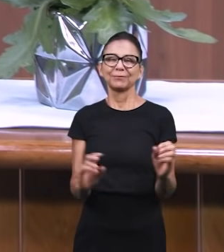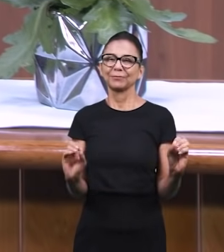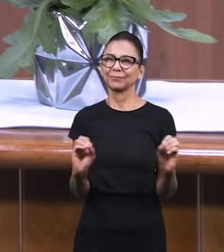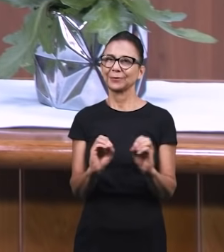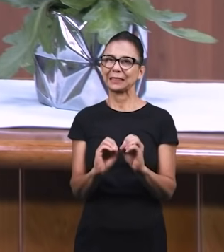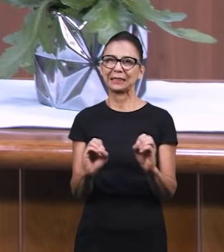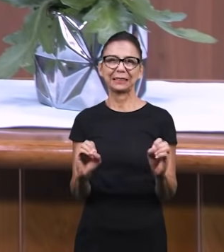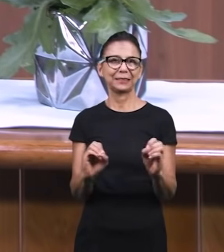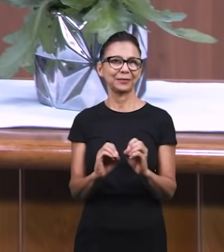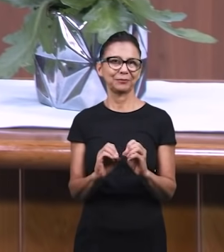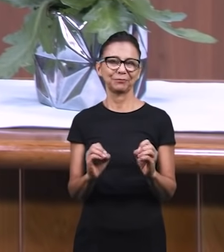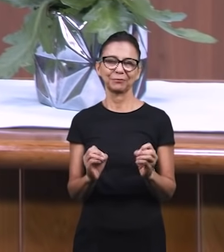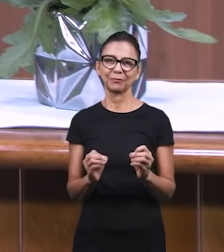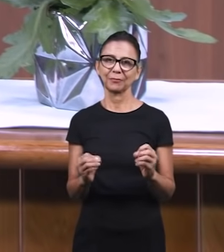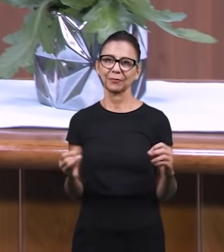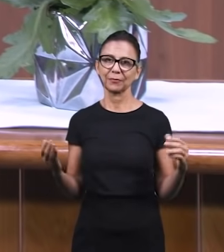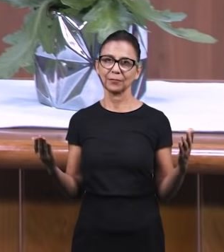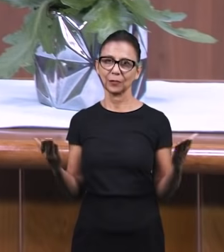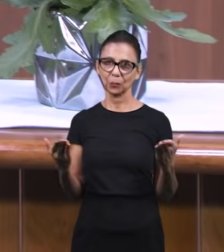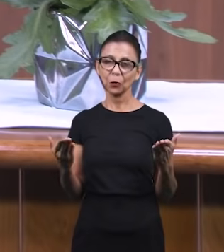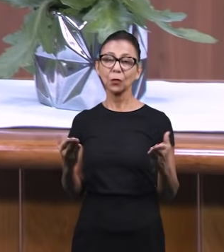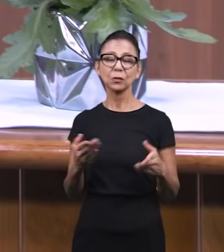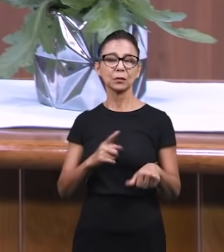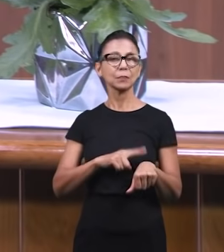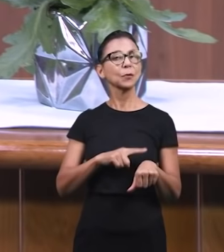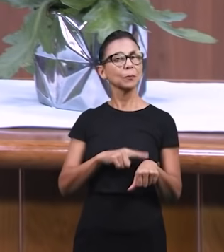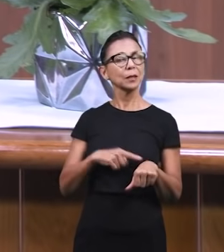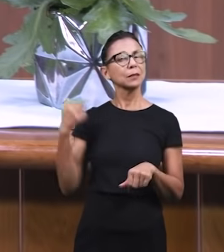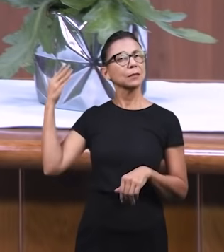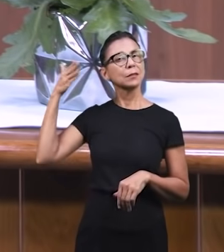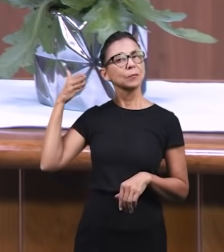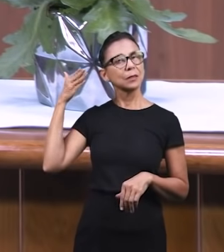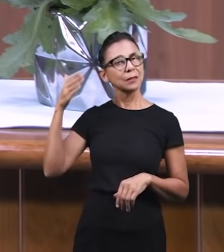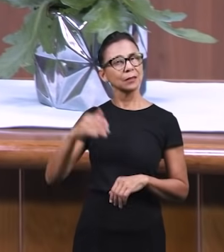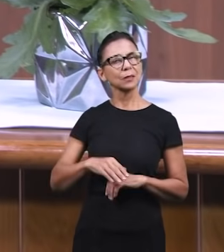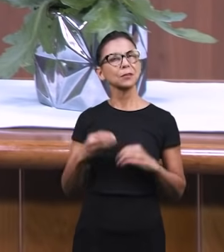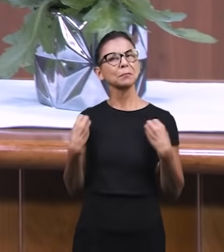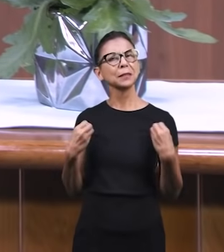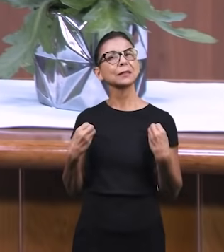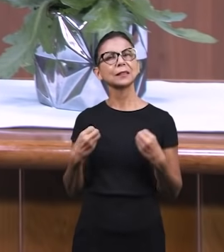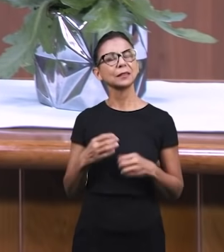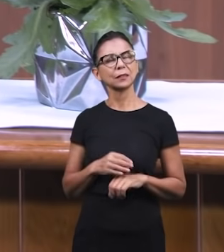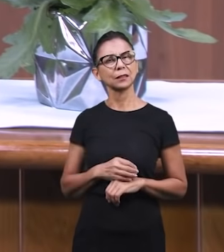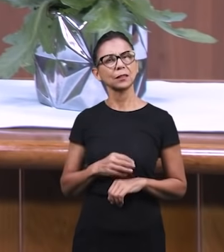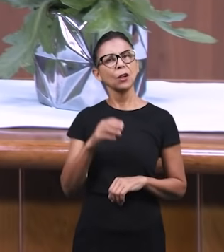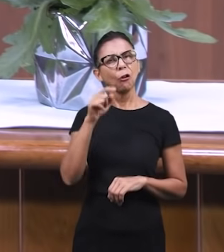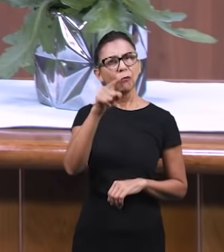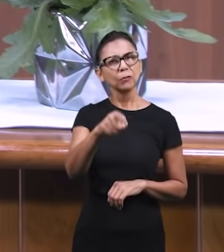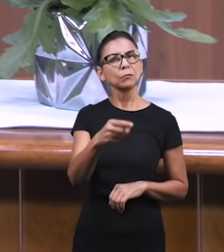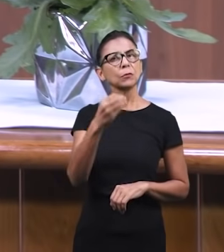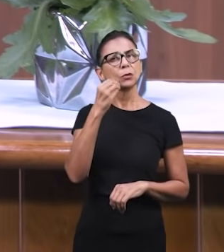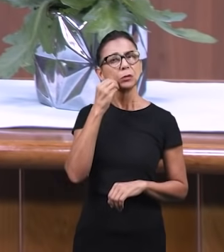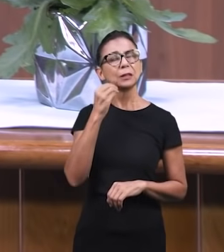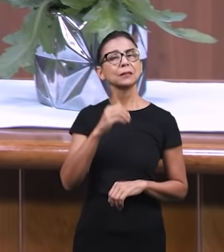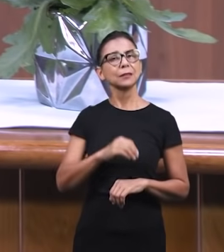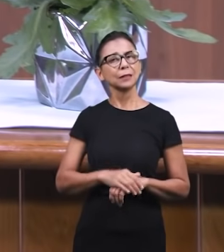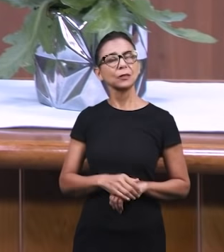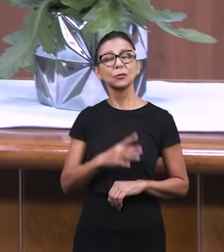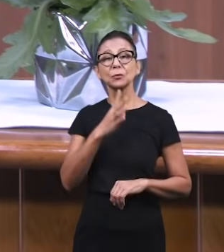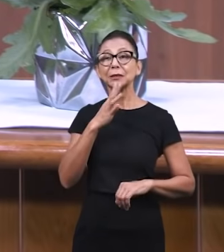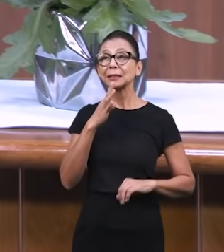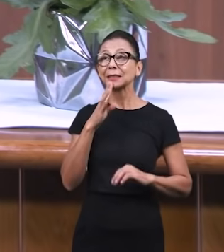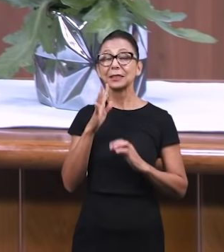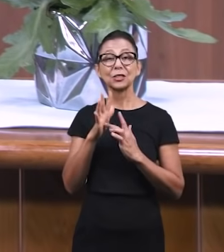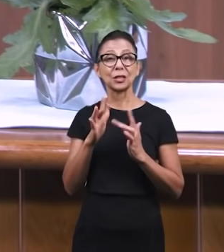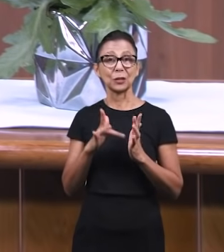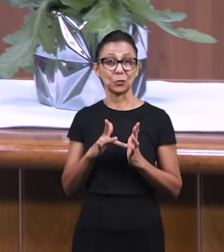hoje, este momento acontece, para que você tenha esta oportunidade de se aproximar de Jesus, de ouvir Jesus falar, de ouvir a